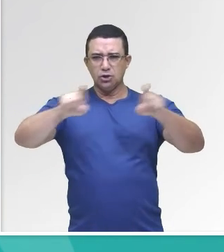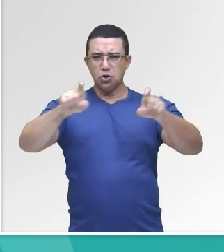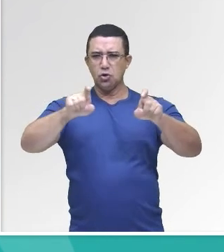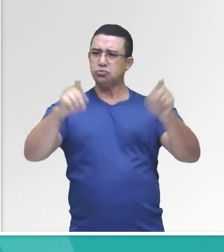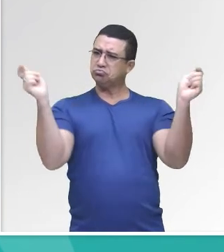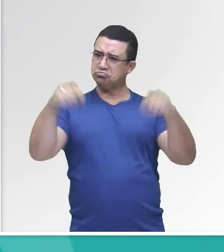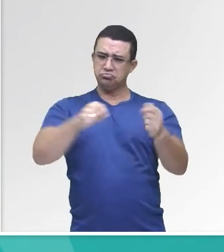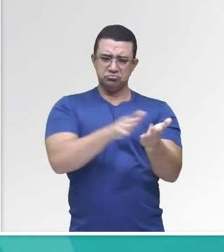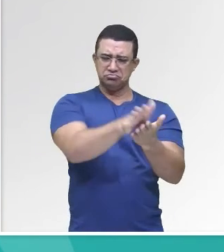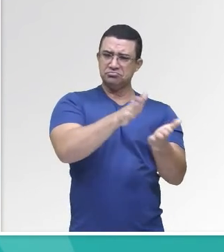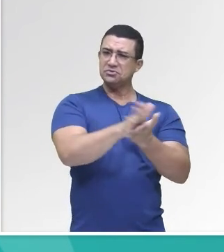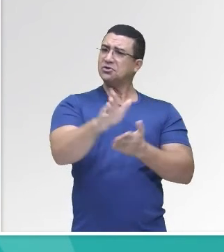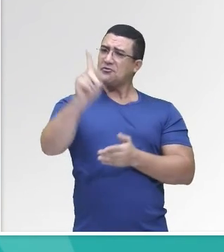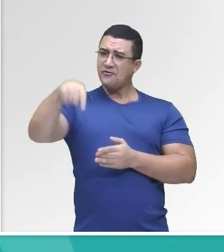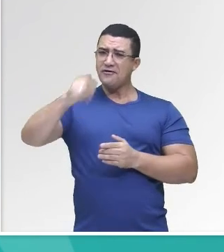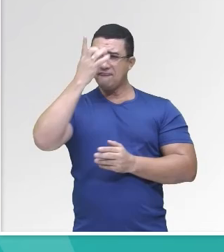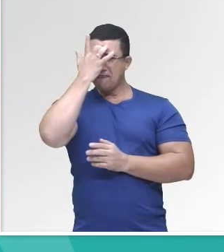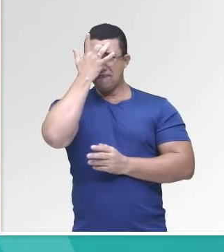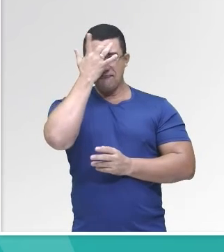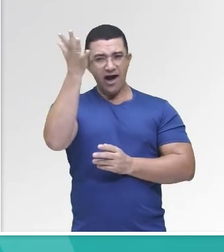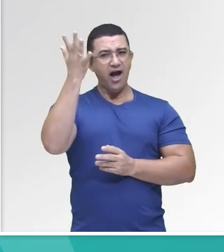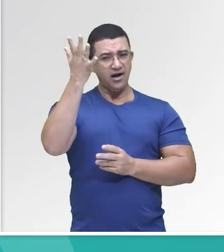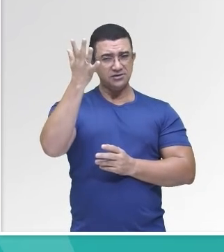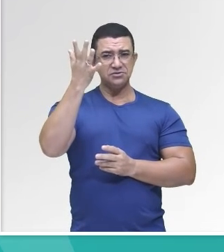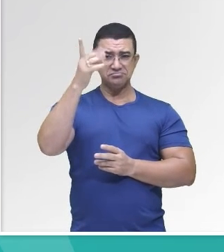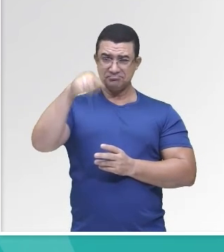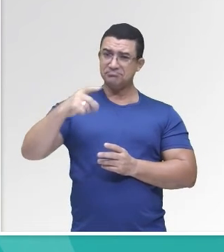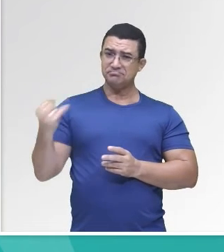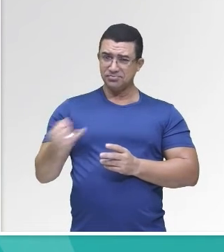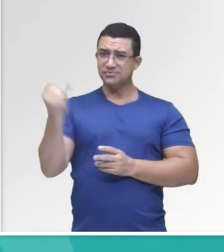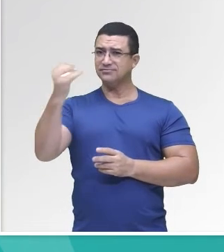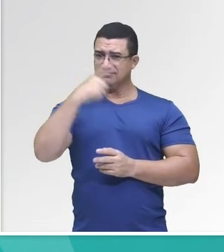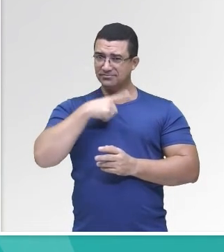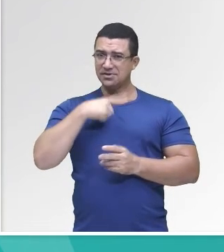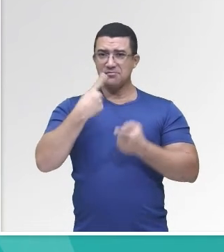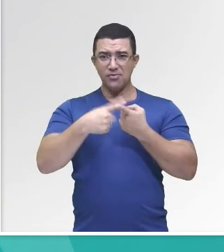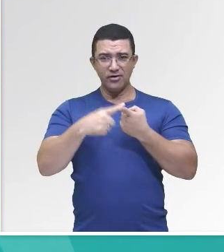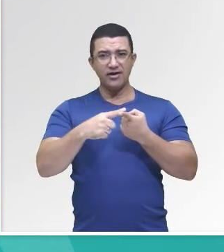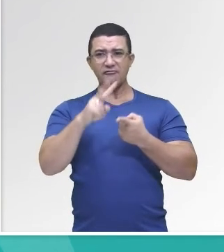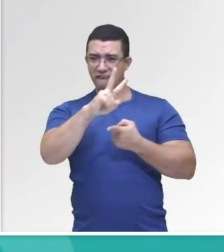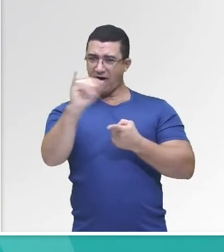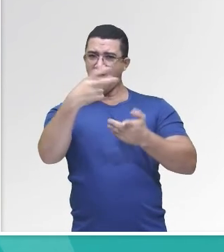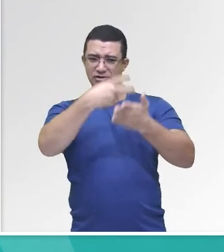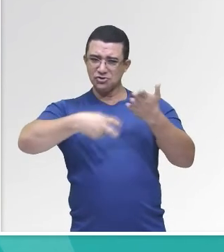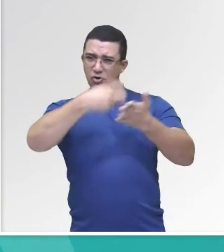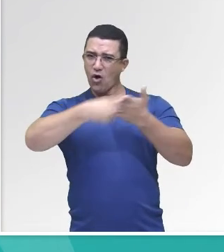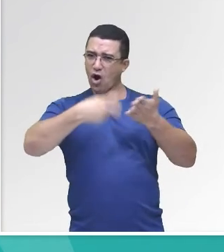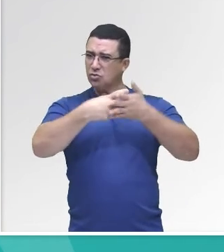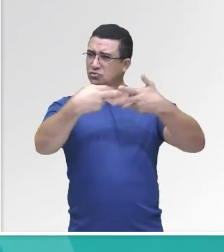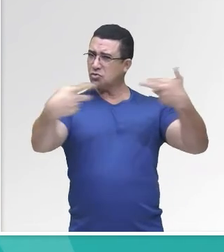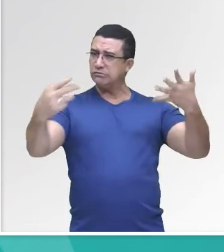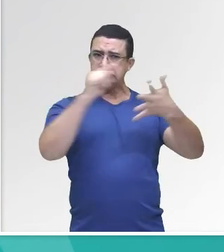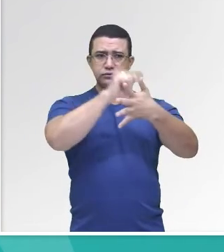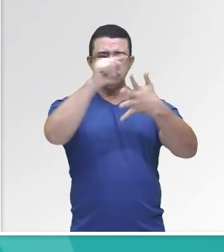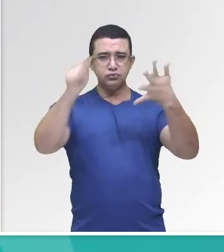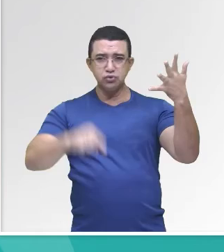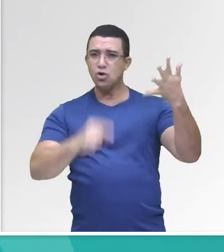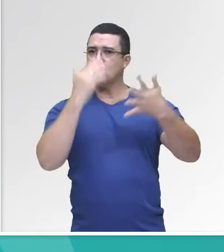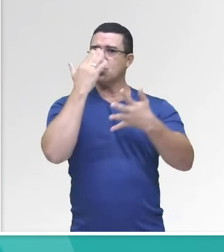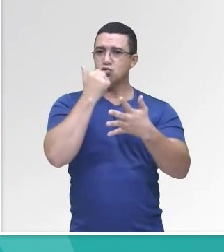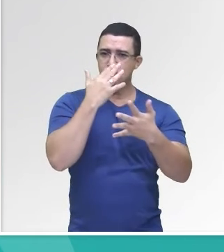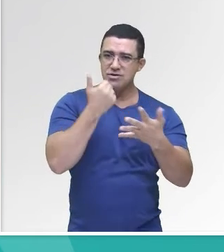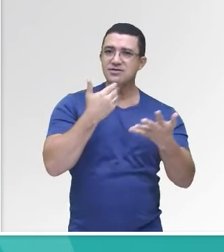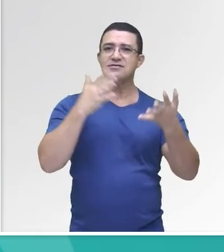que é muito fácil. Ele coloca aqui além da vantagem de você ter o desconto para sair para jantar, ir